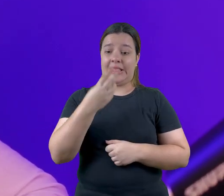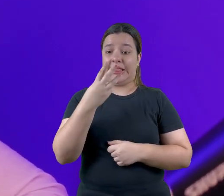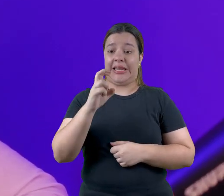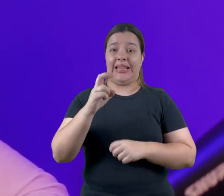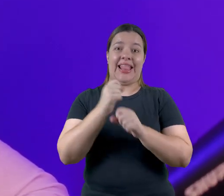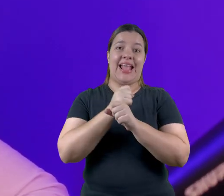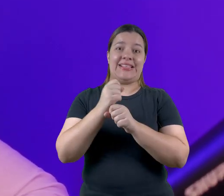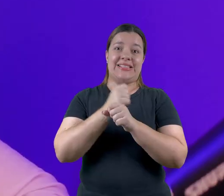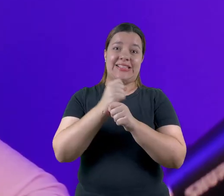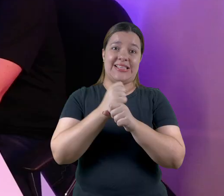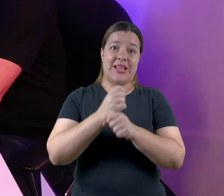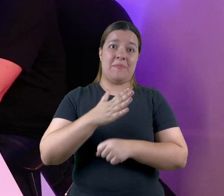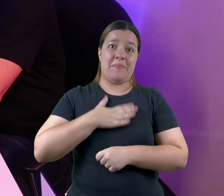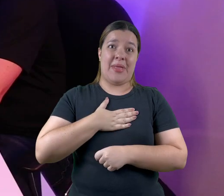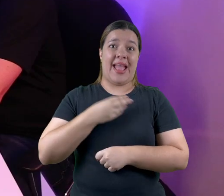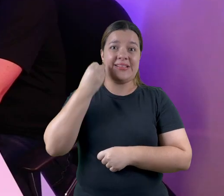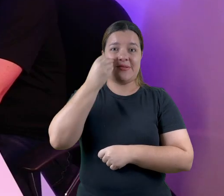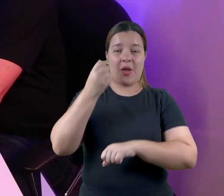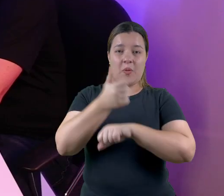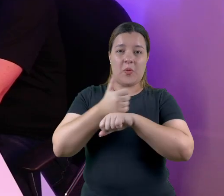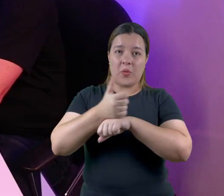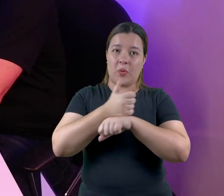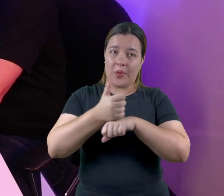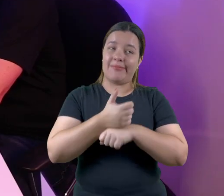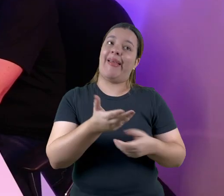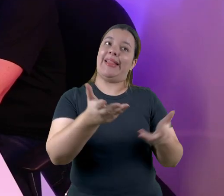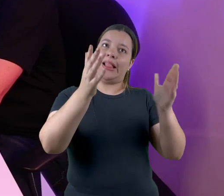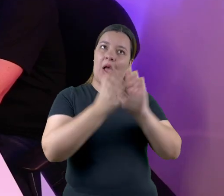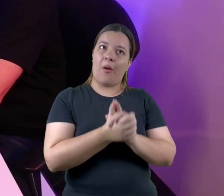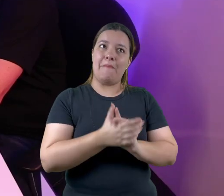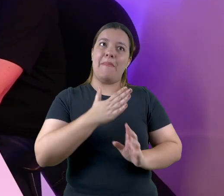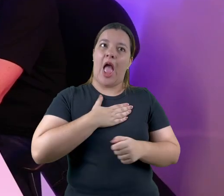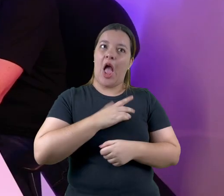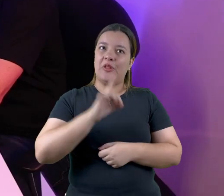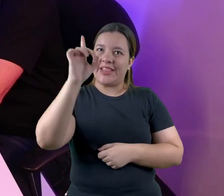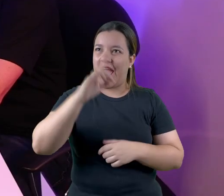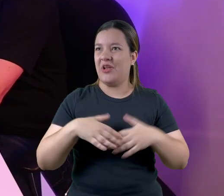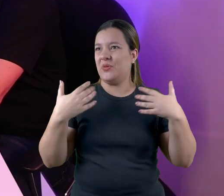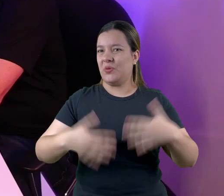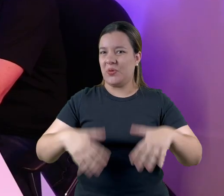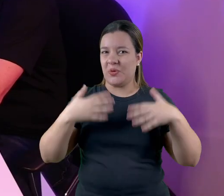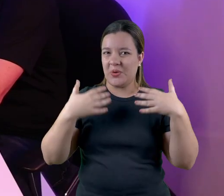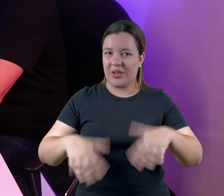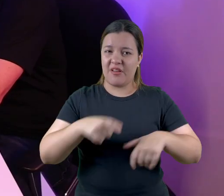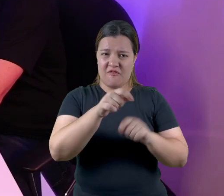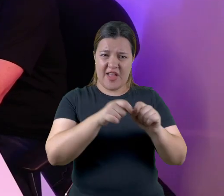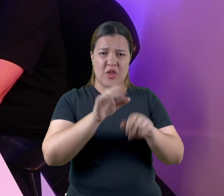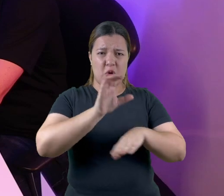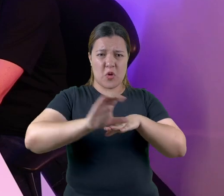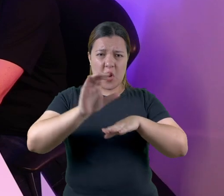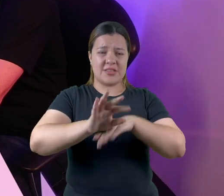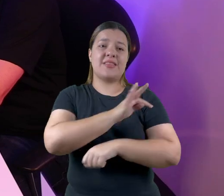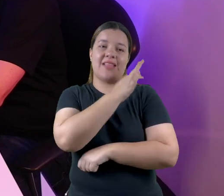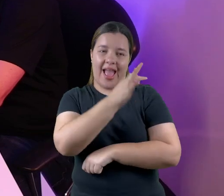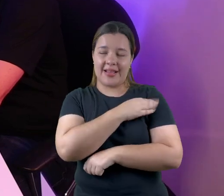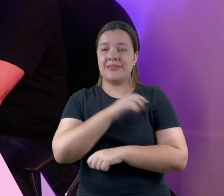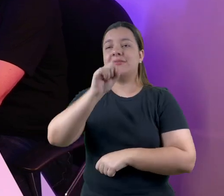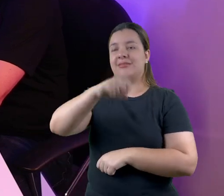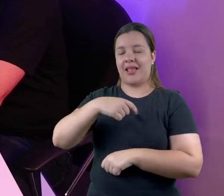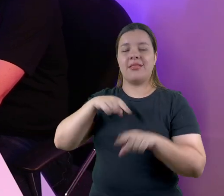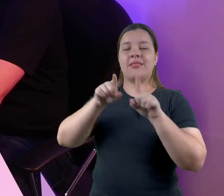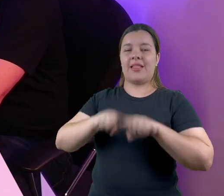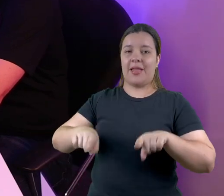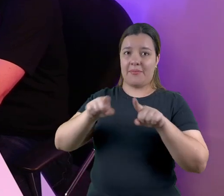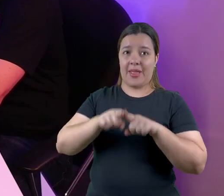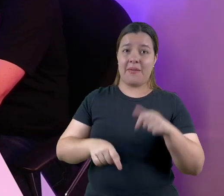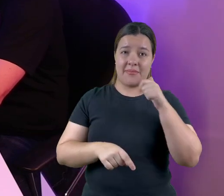foi 35 anos já de de carreira É isso aí meu Deus hein meu Deus você fez o técnico também fiz técnico pois